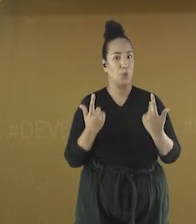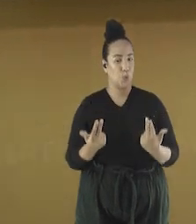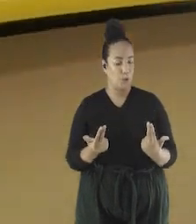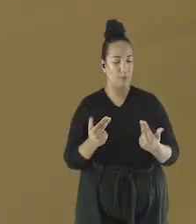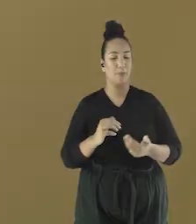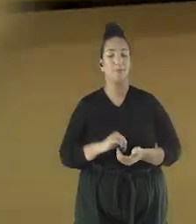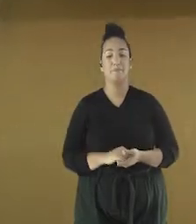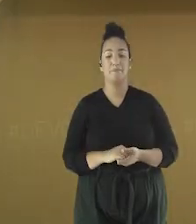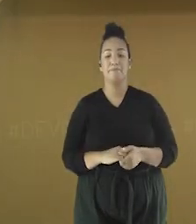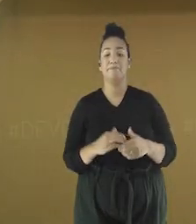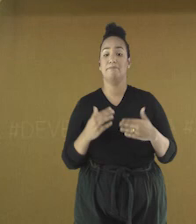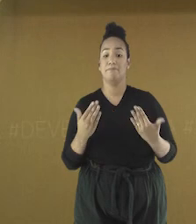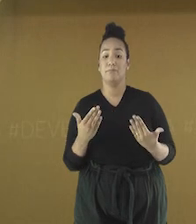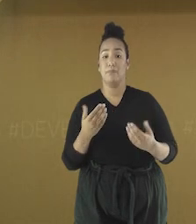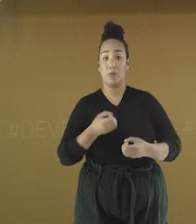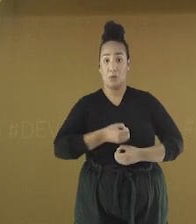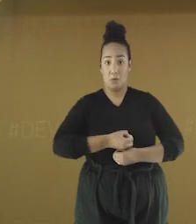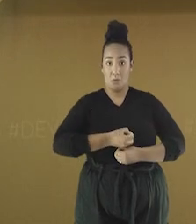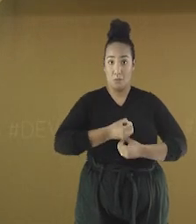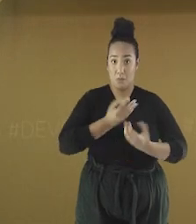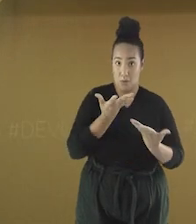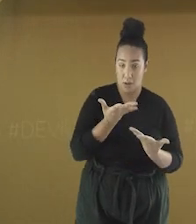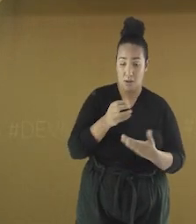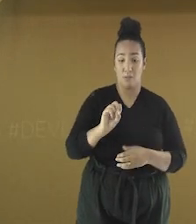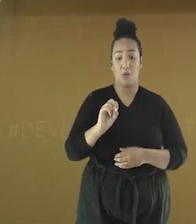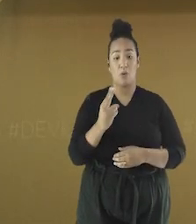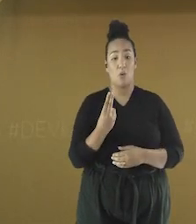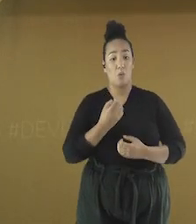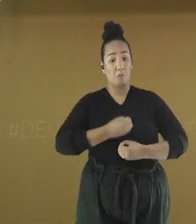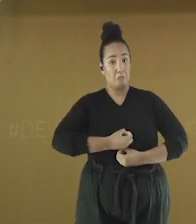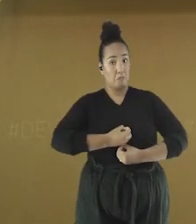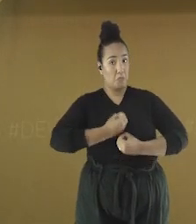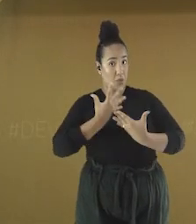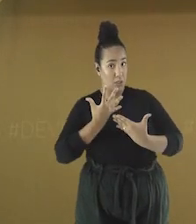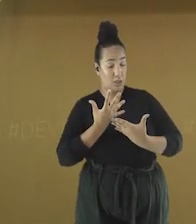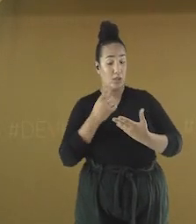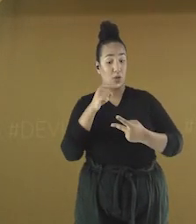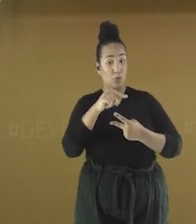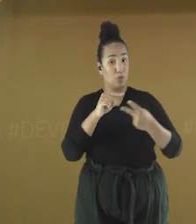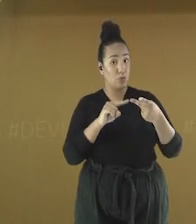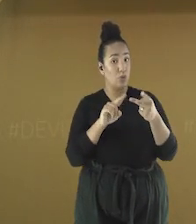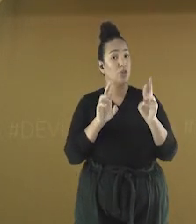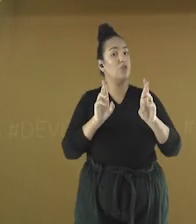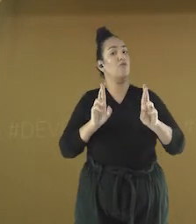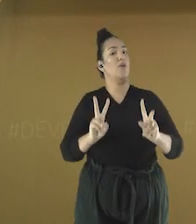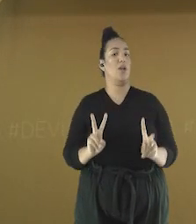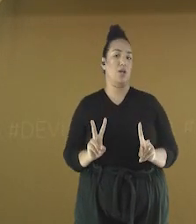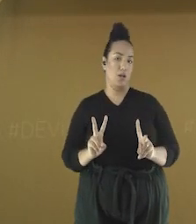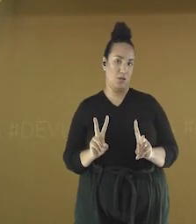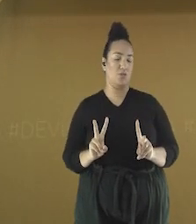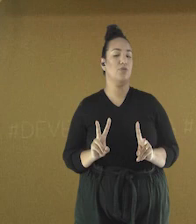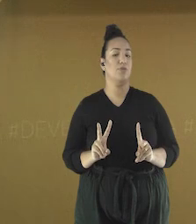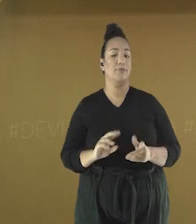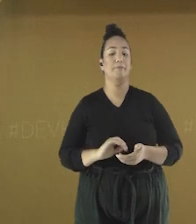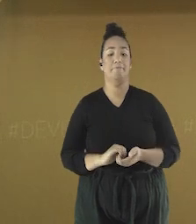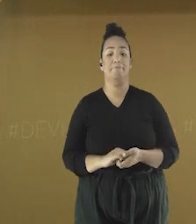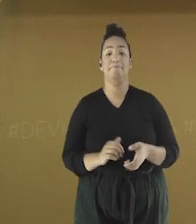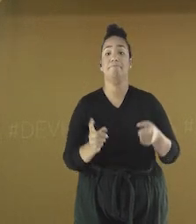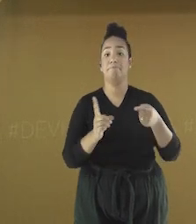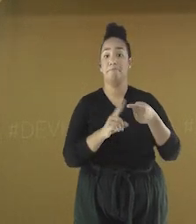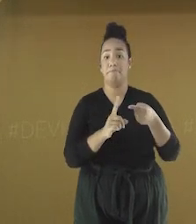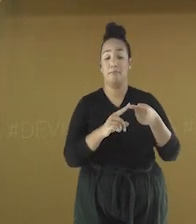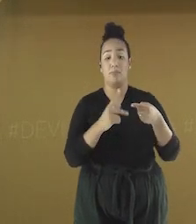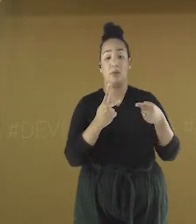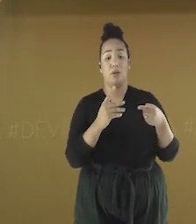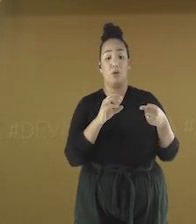coisa. Poema e poesia, diferente do que muitos acreditam, se refere a duas coisas diferentes.